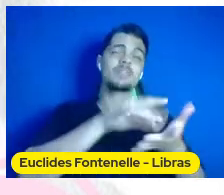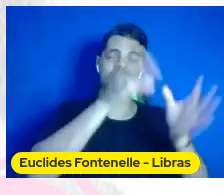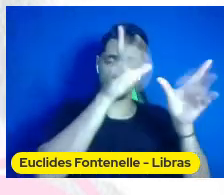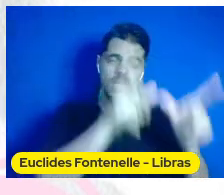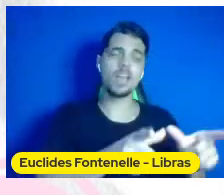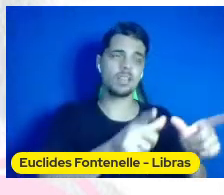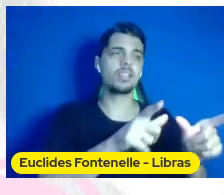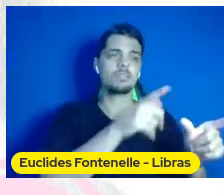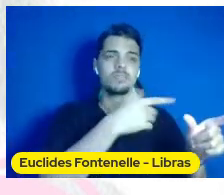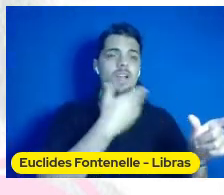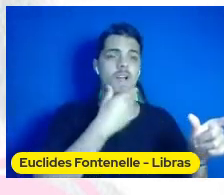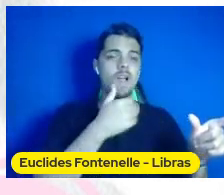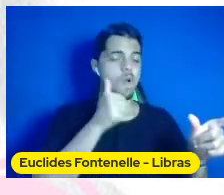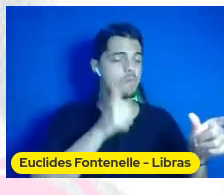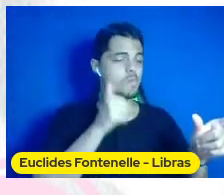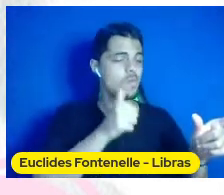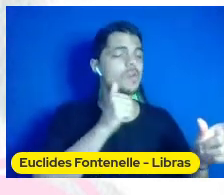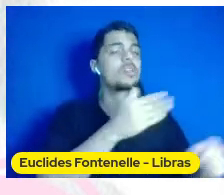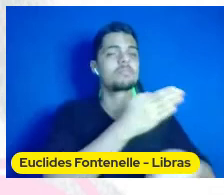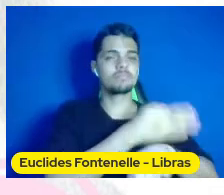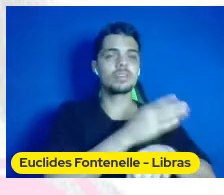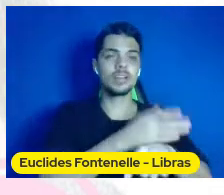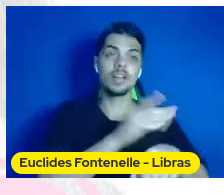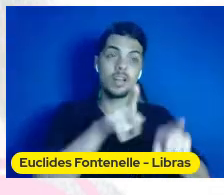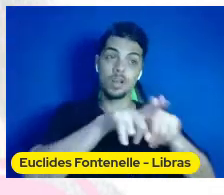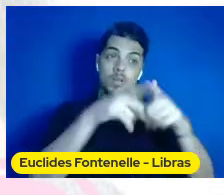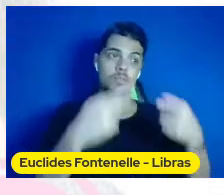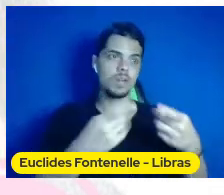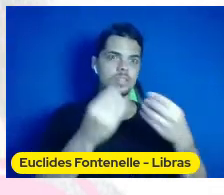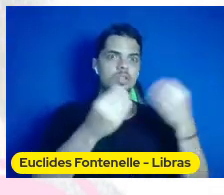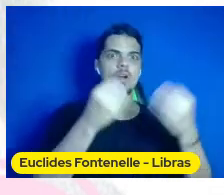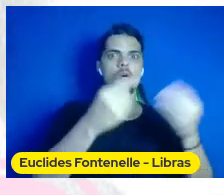foi o que ela fez, sabe? A obra dela,